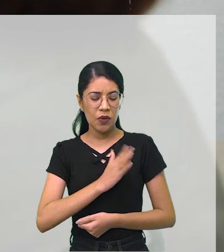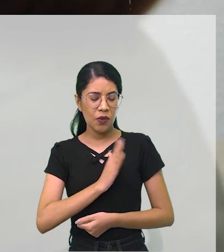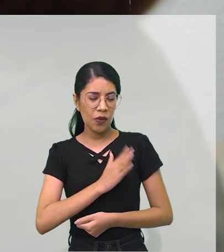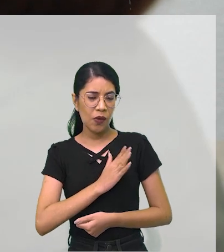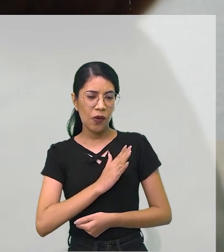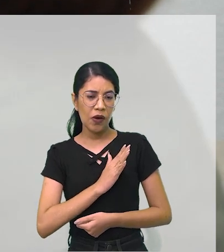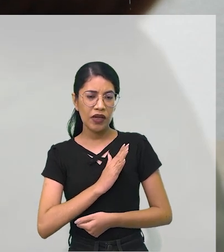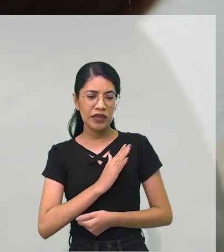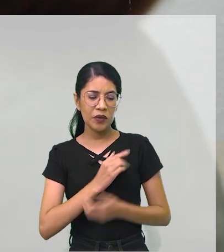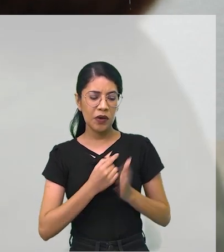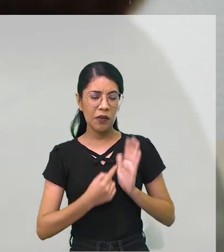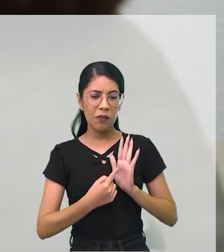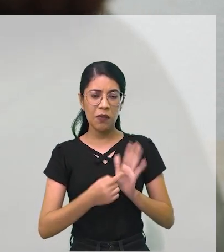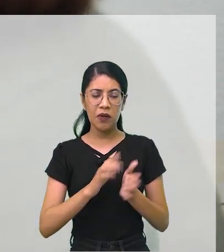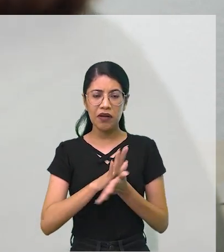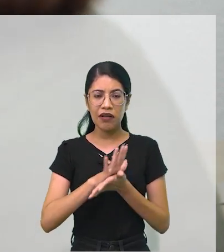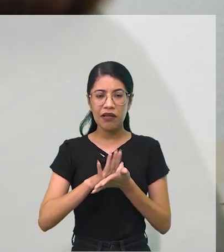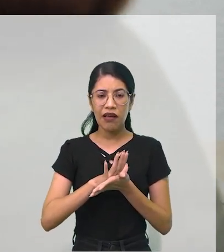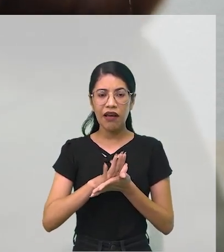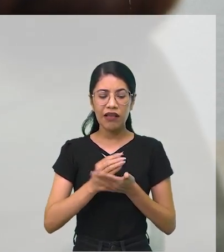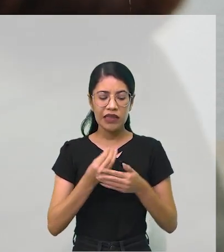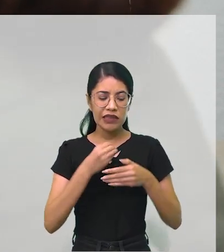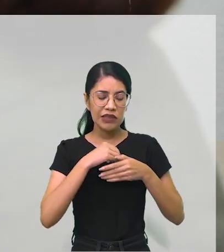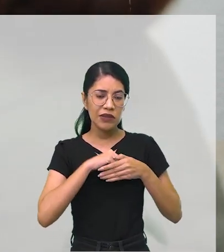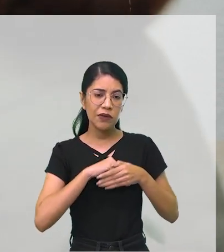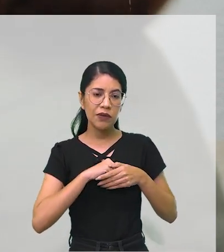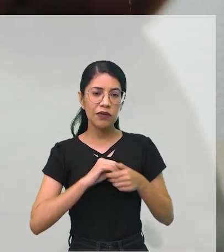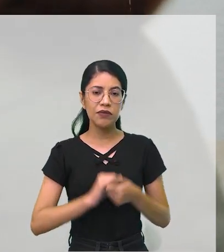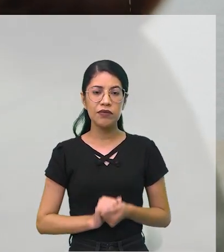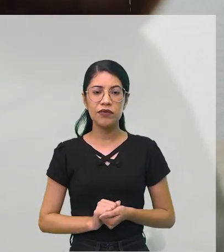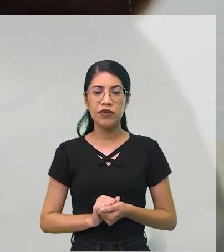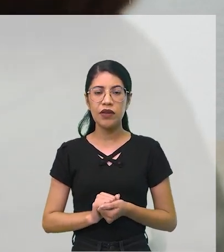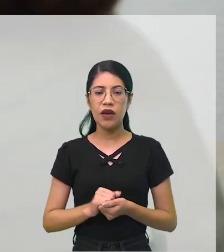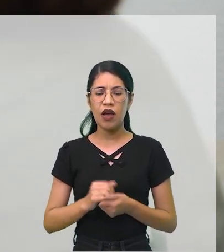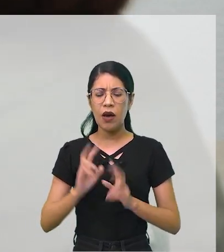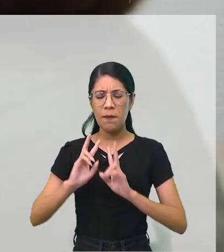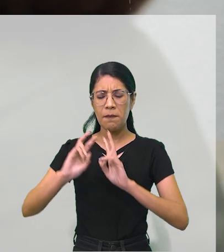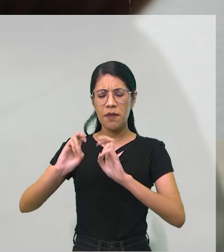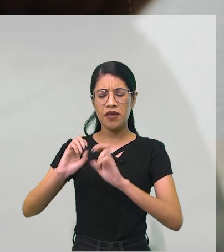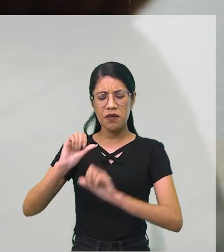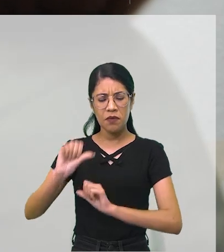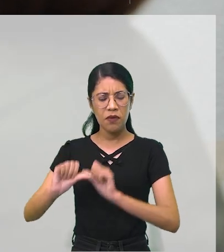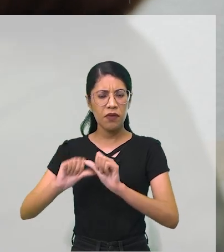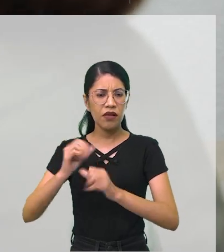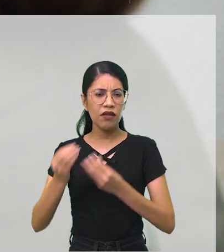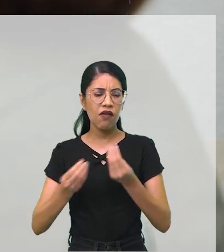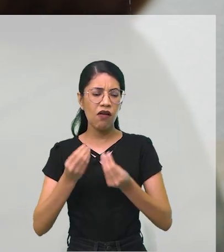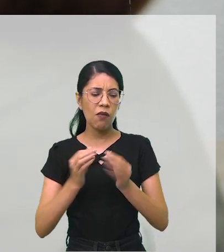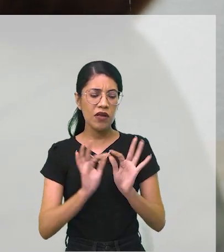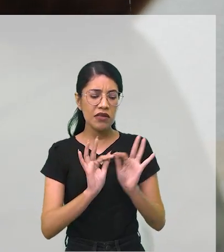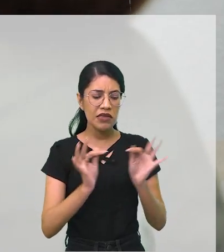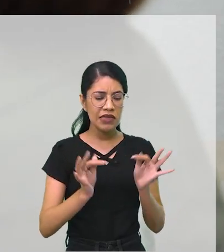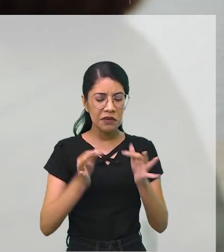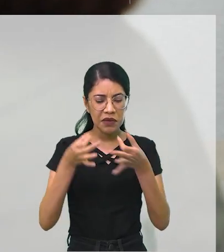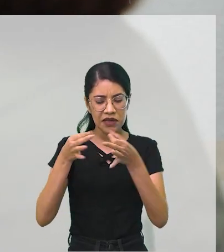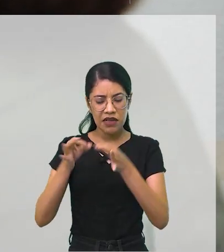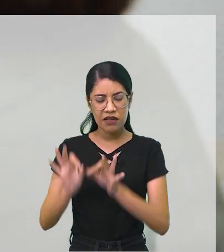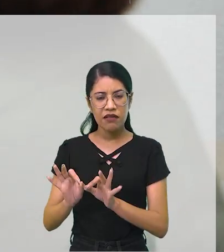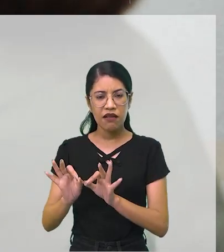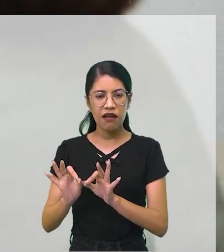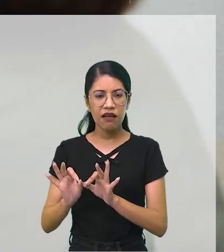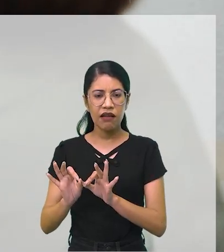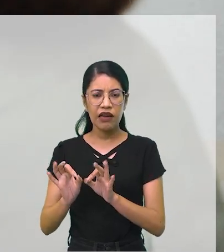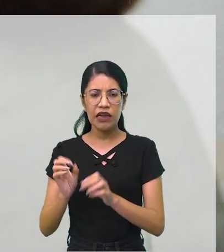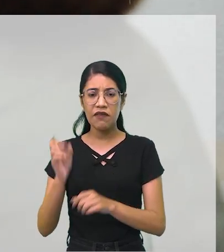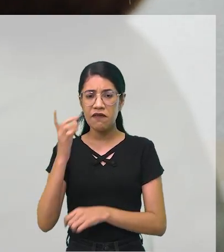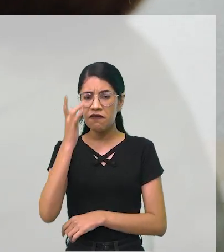se mostra. Eu mudei por esta mudança, tão simples, tão certa,